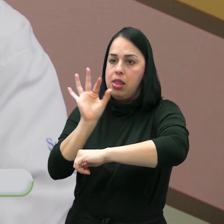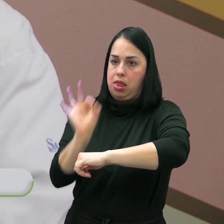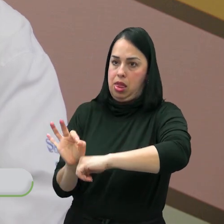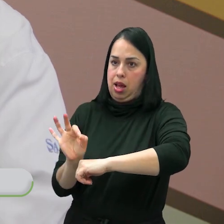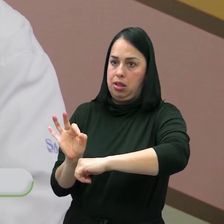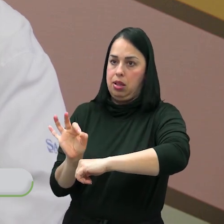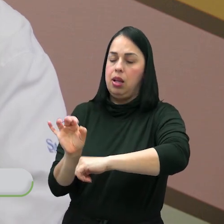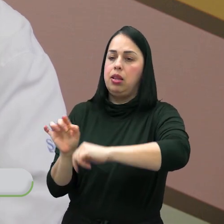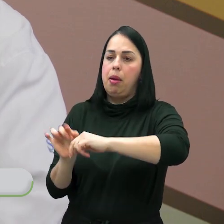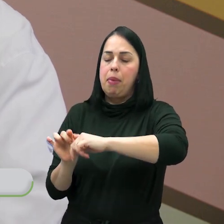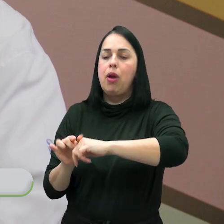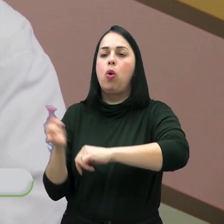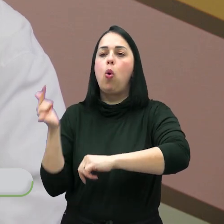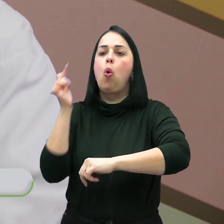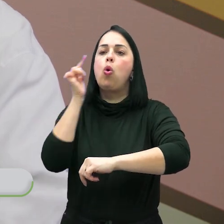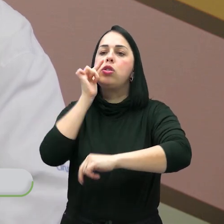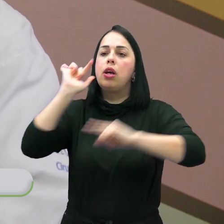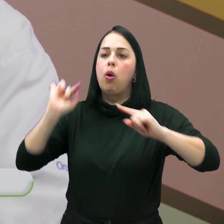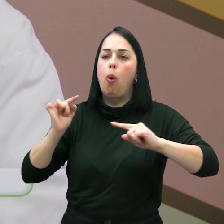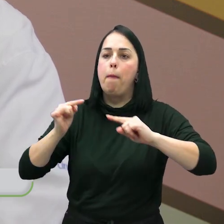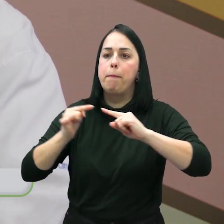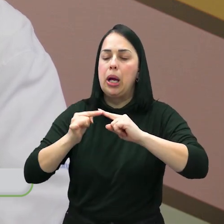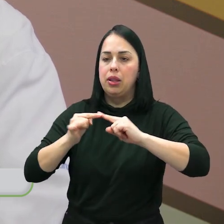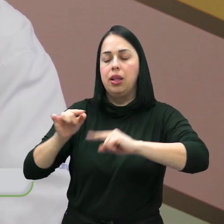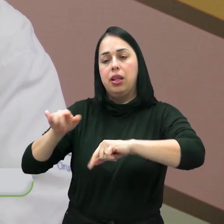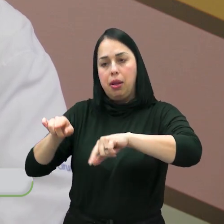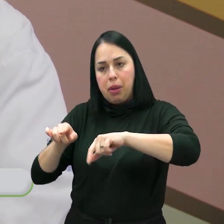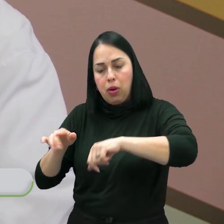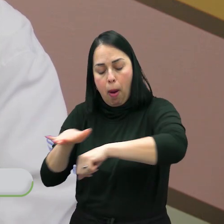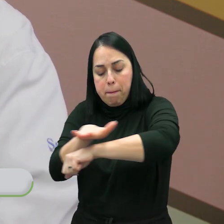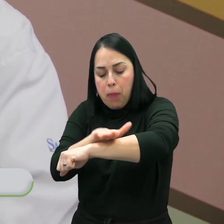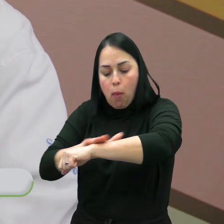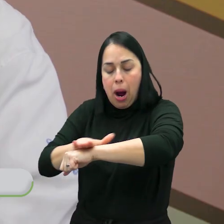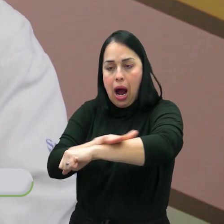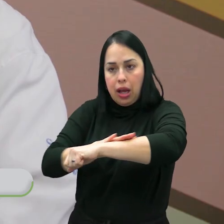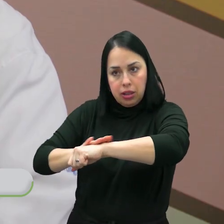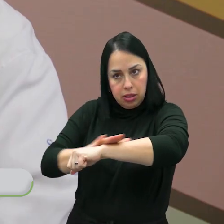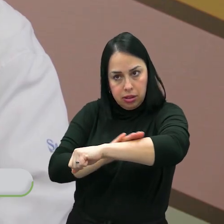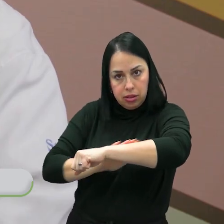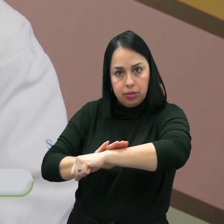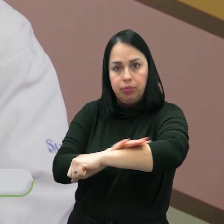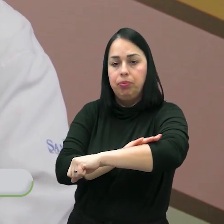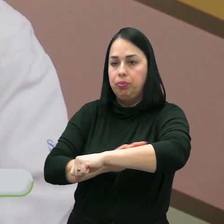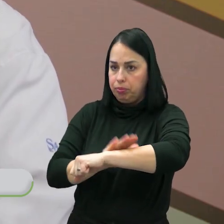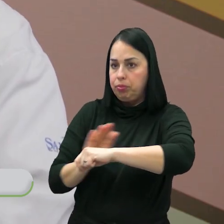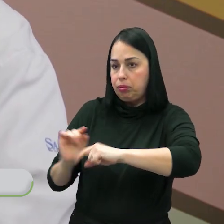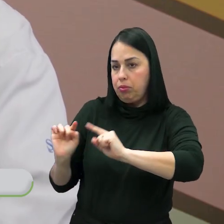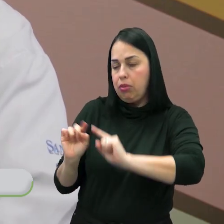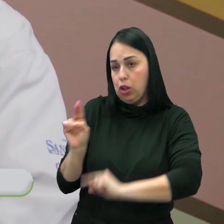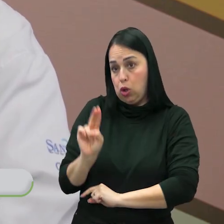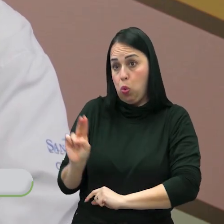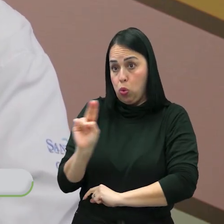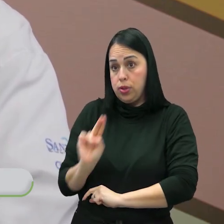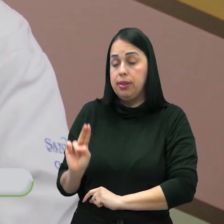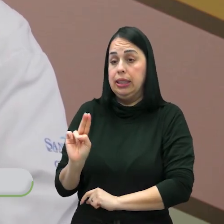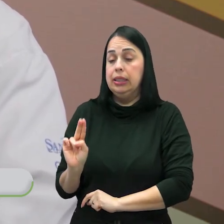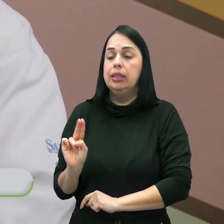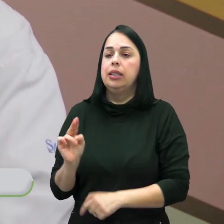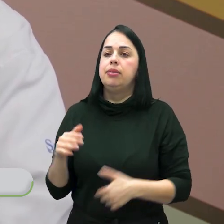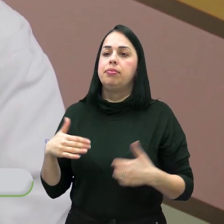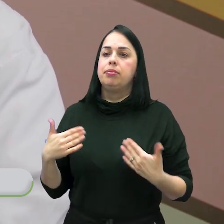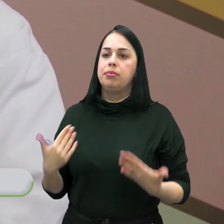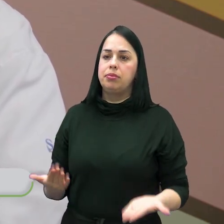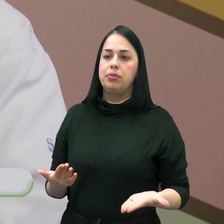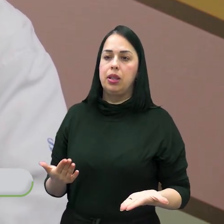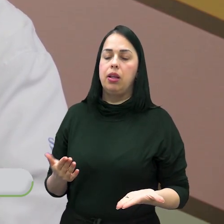não consegue ter uma ação direta do antibiótico tópico, que é uma pomada com antibiótico que nós usamos, é a sulfadiazina de prata na grande maioria